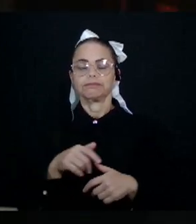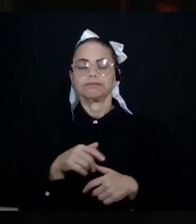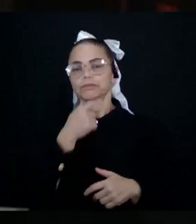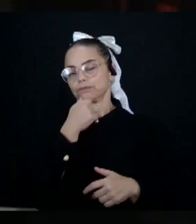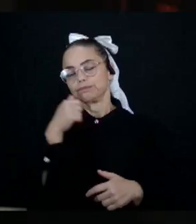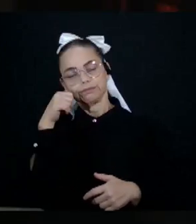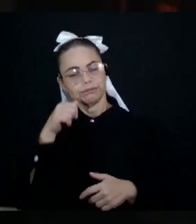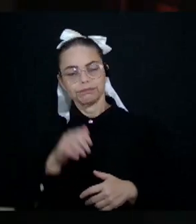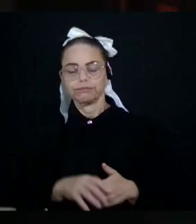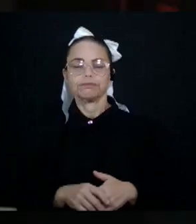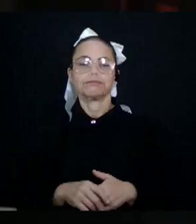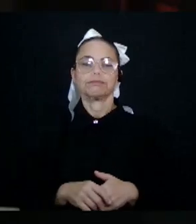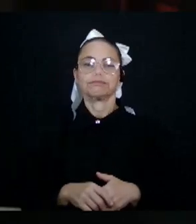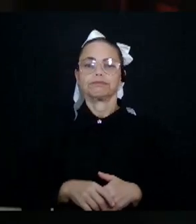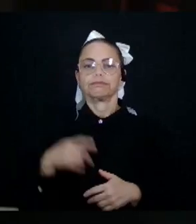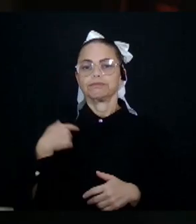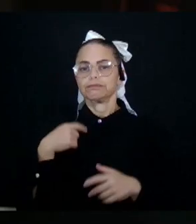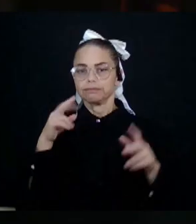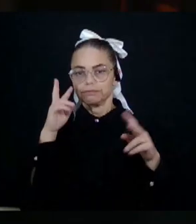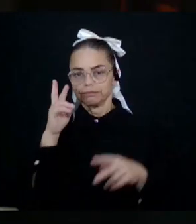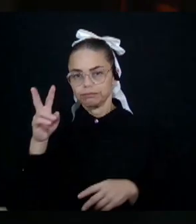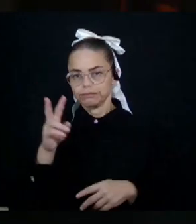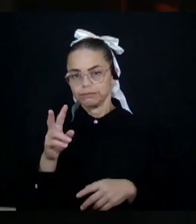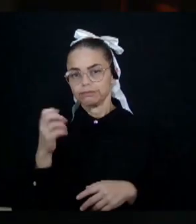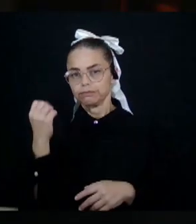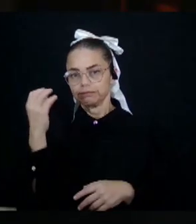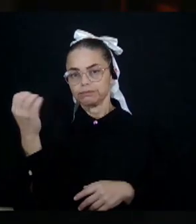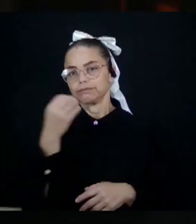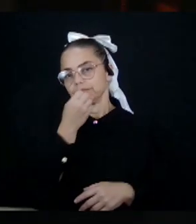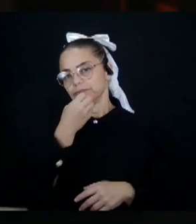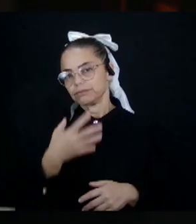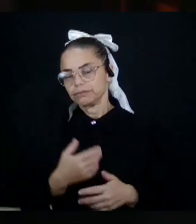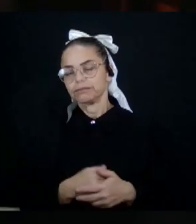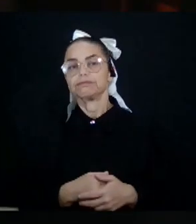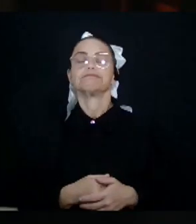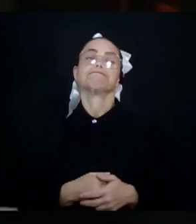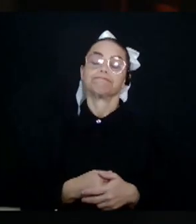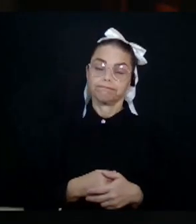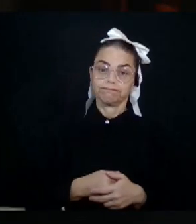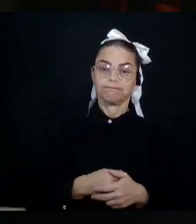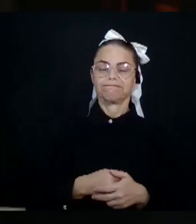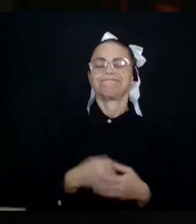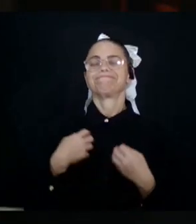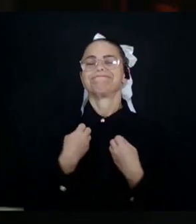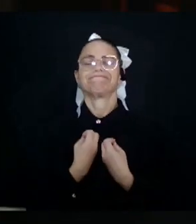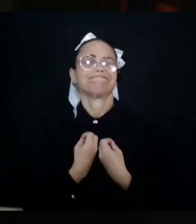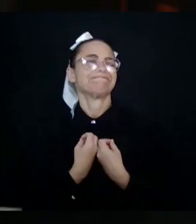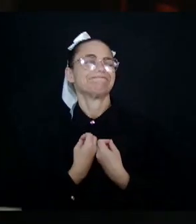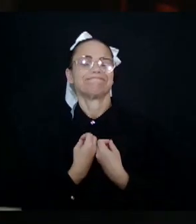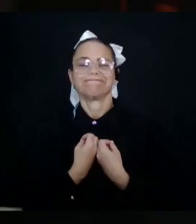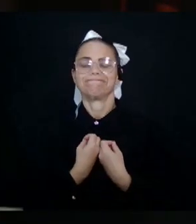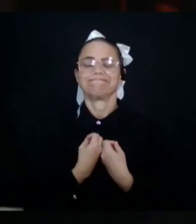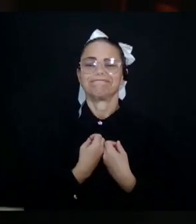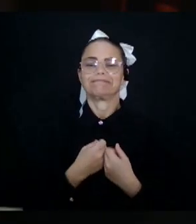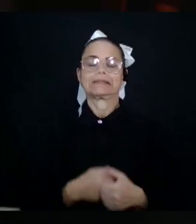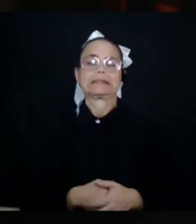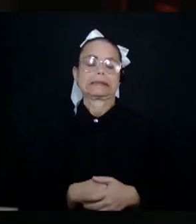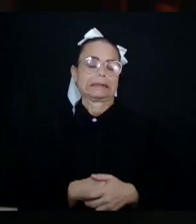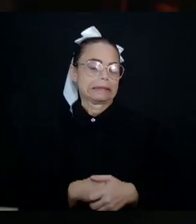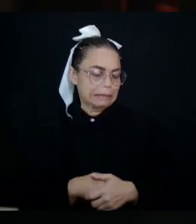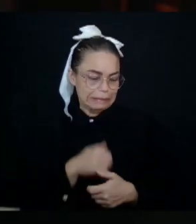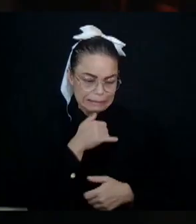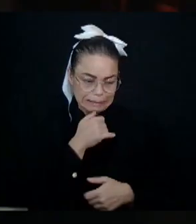gente salientar, porque a gente está falando aqui de viagem, de coisa boa, e aí, de repente, de uma ressaca pós-viagem, né? Mas é bom a